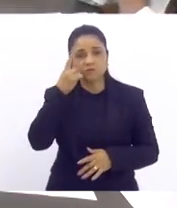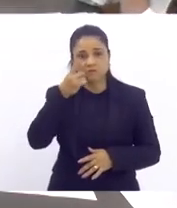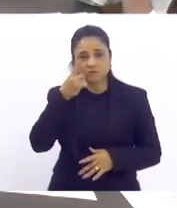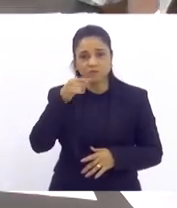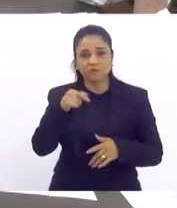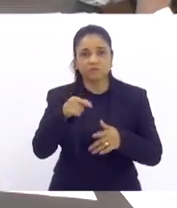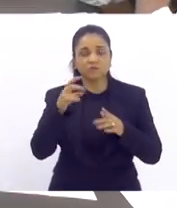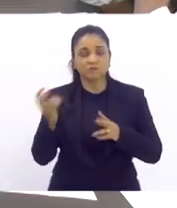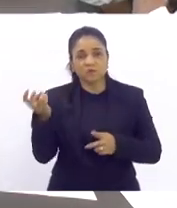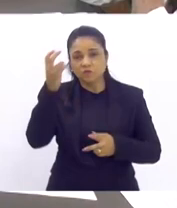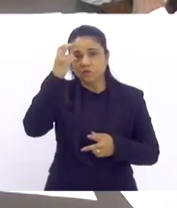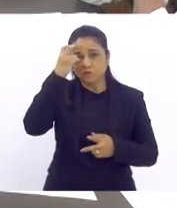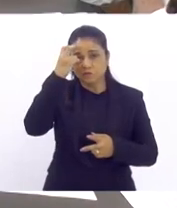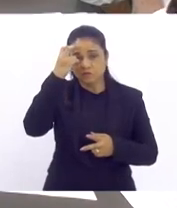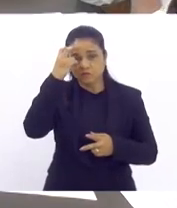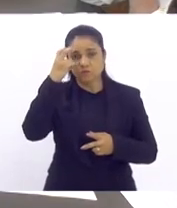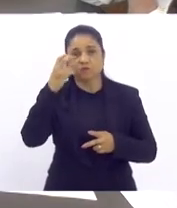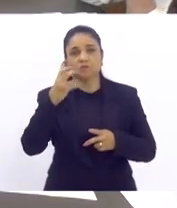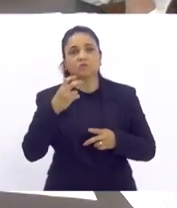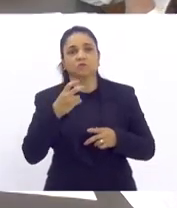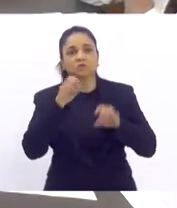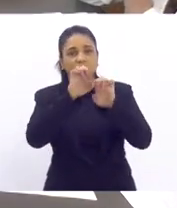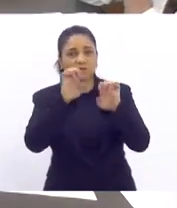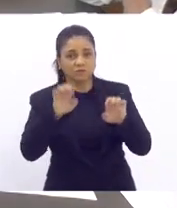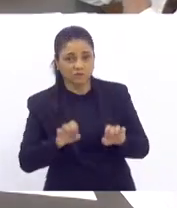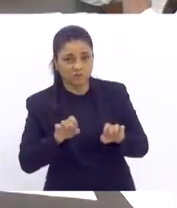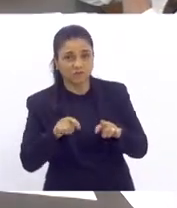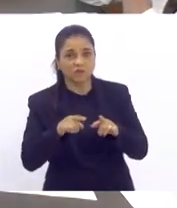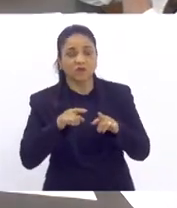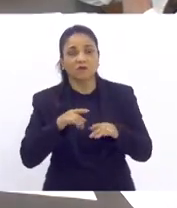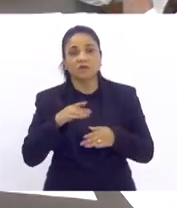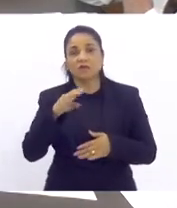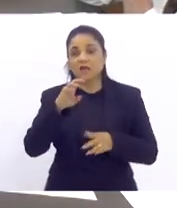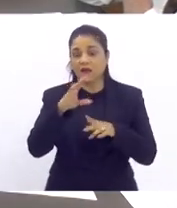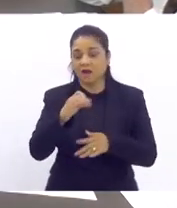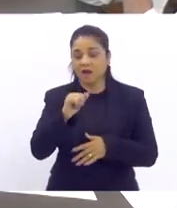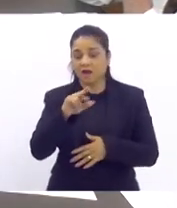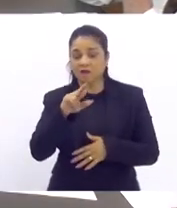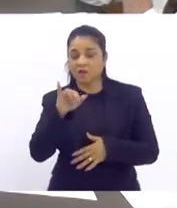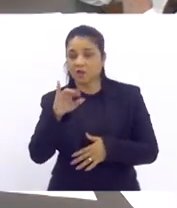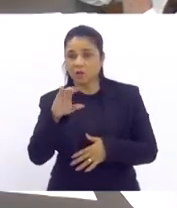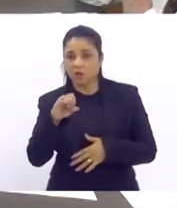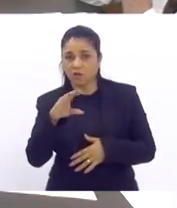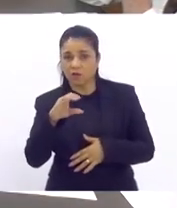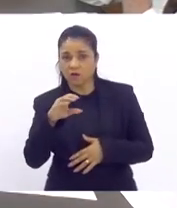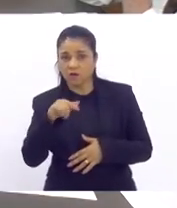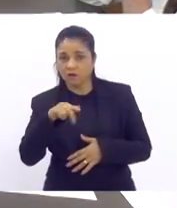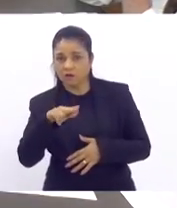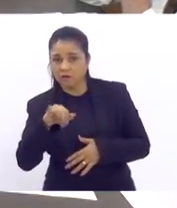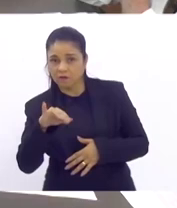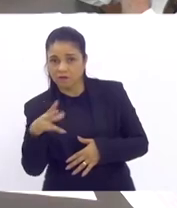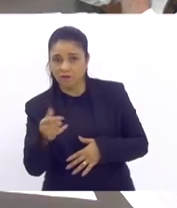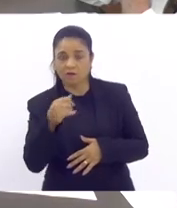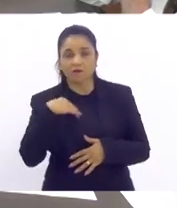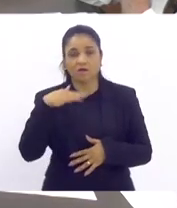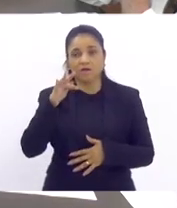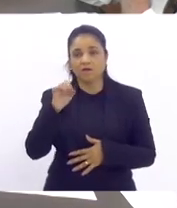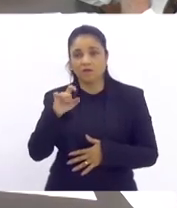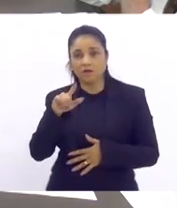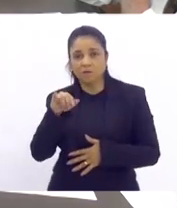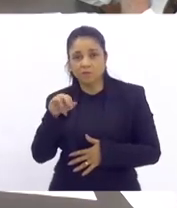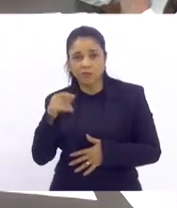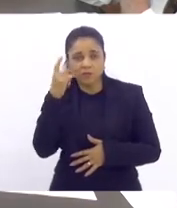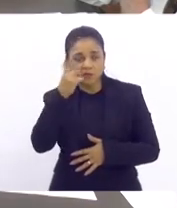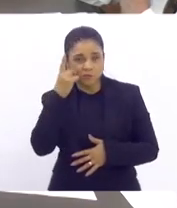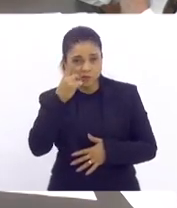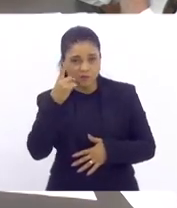Histórico cultural e material do Estado do Rio de Janeiro boteco carioquinha para aparecer Deputado Filipinho raves eu a jurid cidade